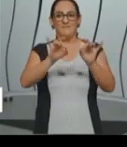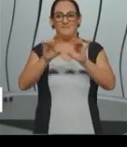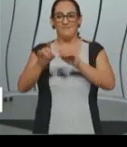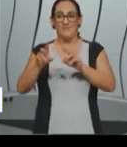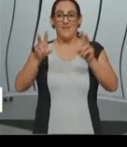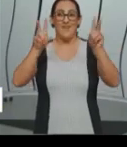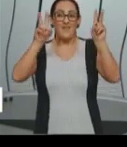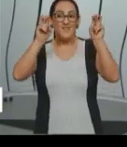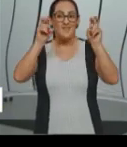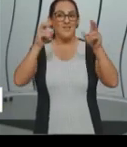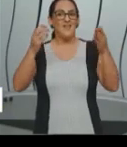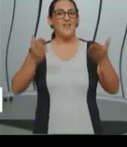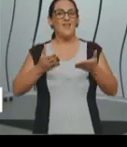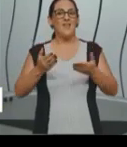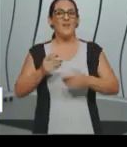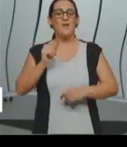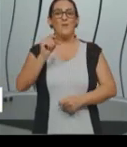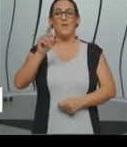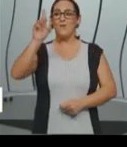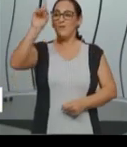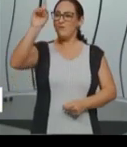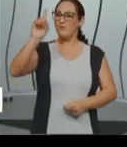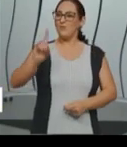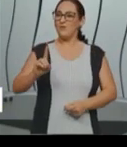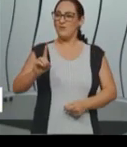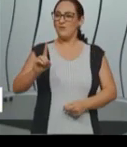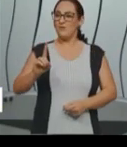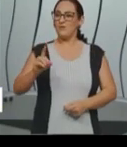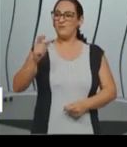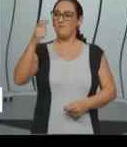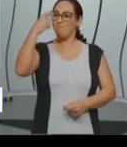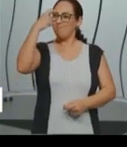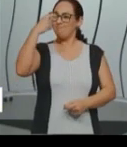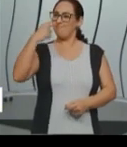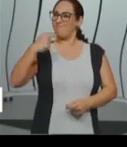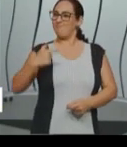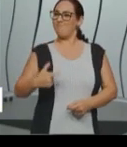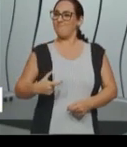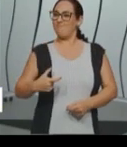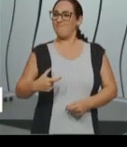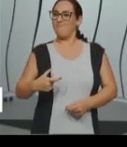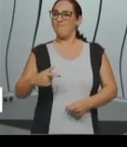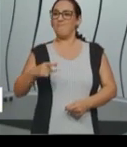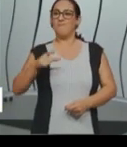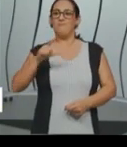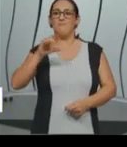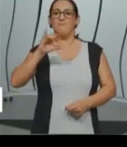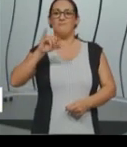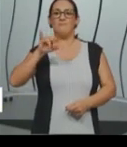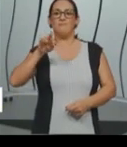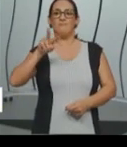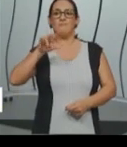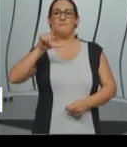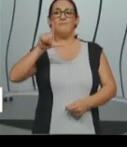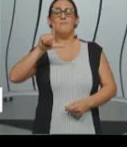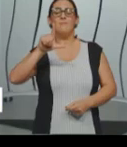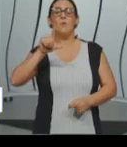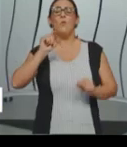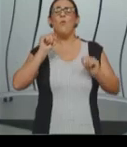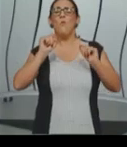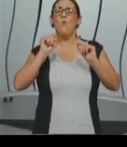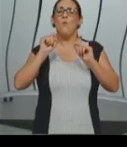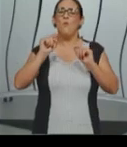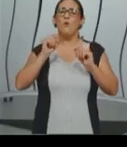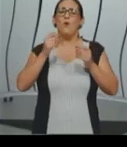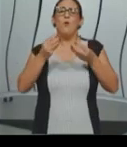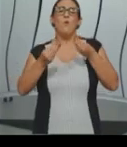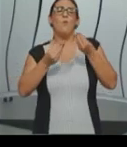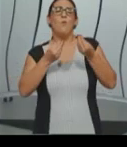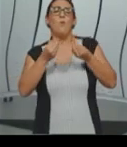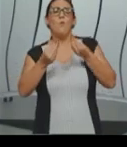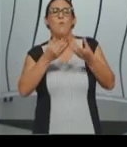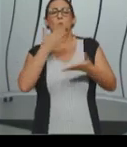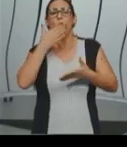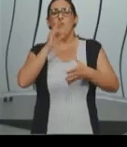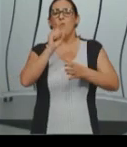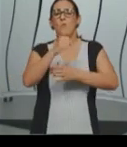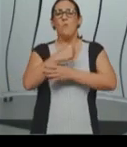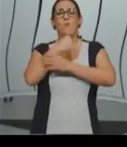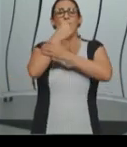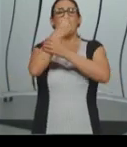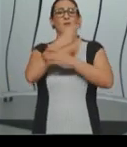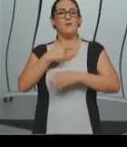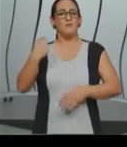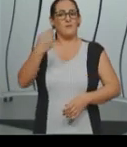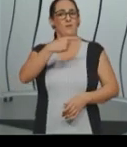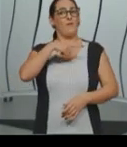nossa aula hoje são os direitos civis, né? Nós vamos falar um pouco sobre esses direitos, né? Quais as garantias que nós temos